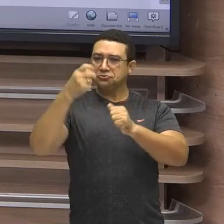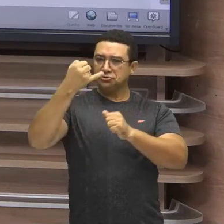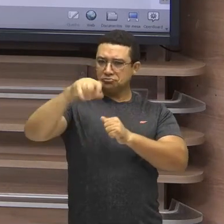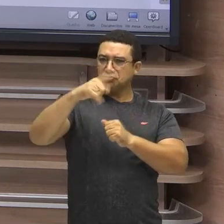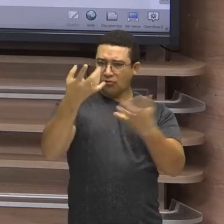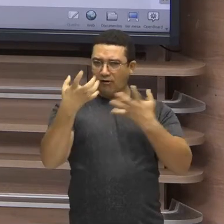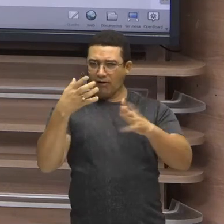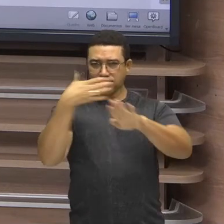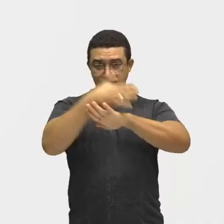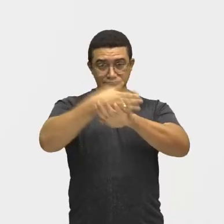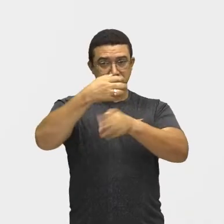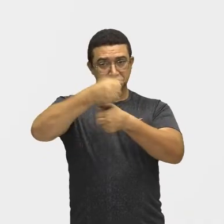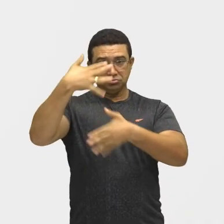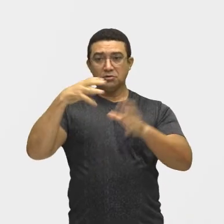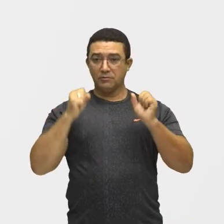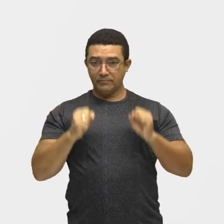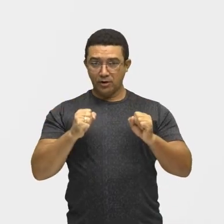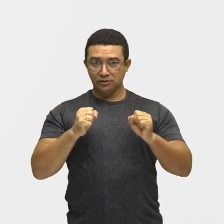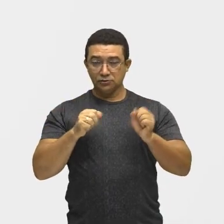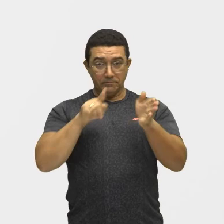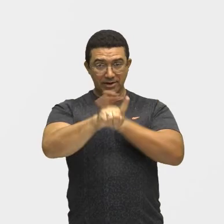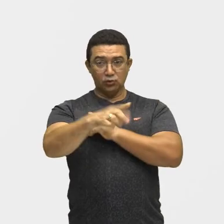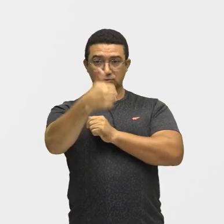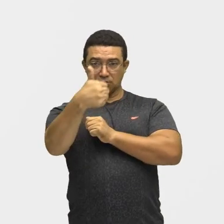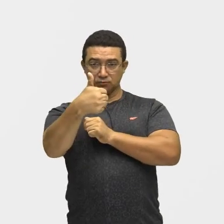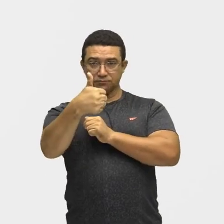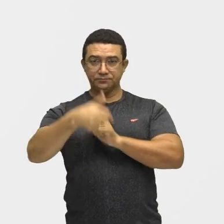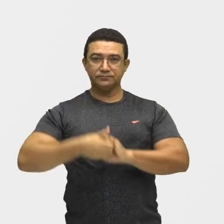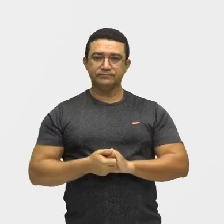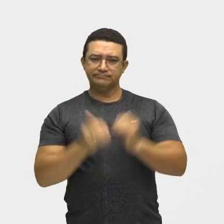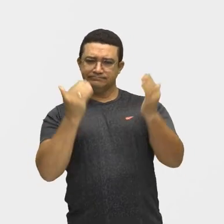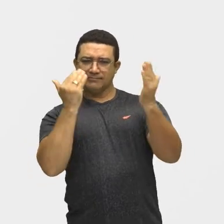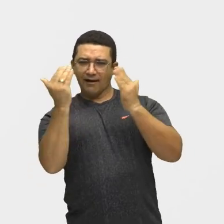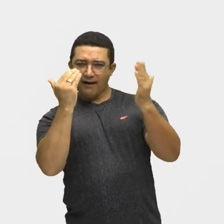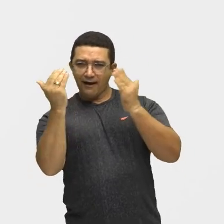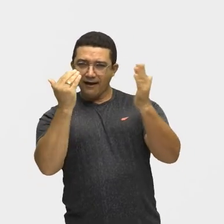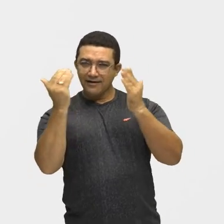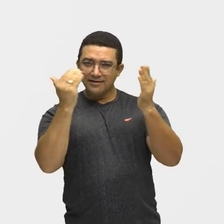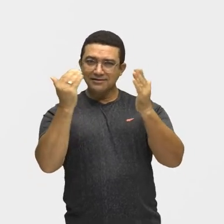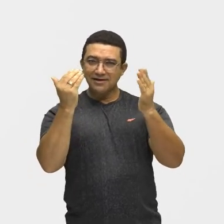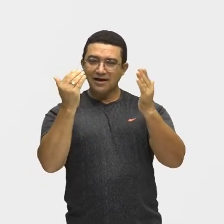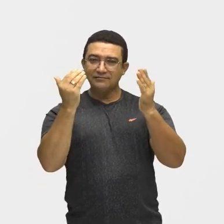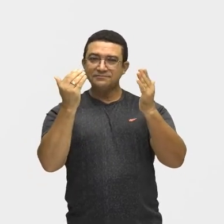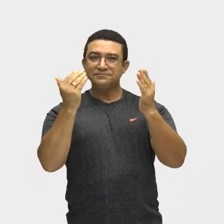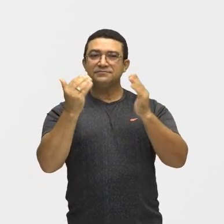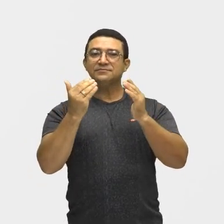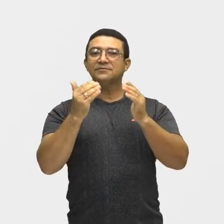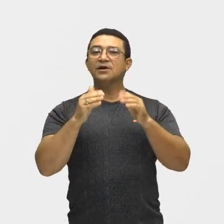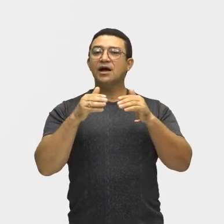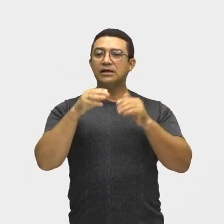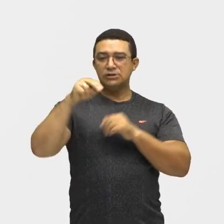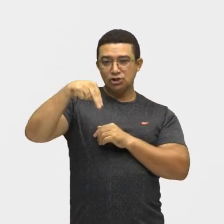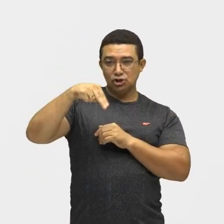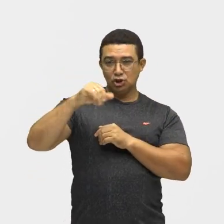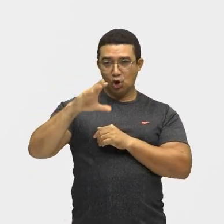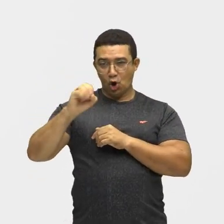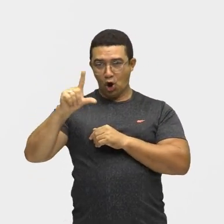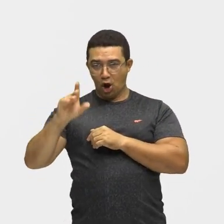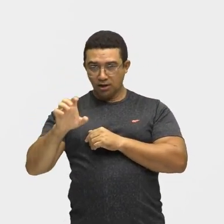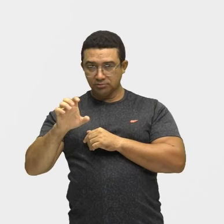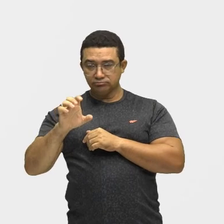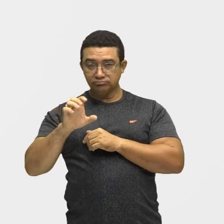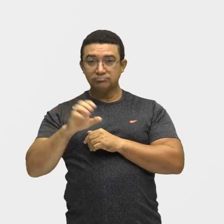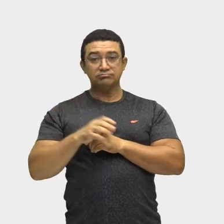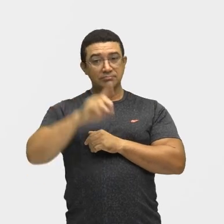ainda. Então, vamos para a questão 1. A gente vai analisar aqui para ver se a Nicole, né, que colocou